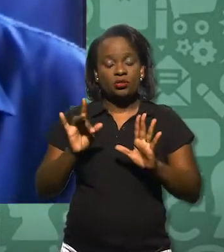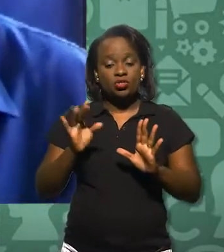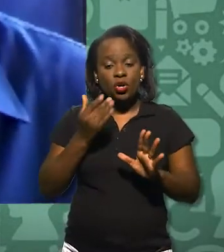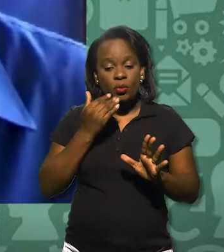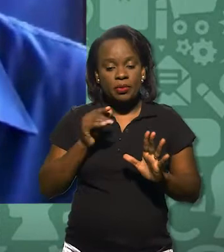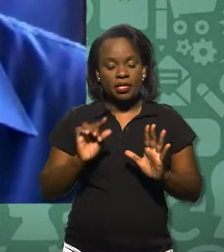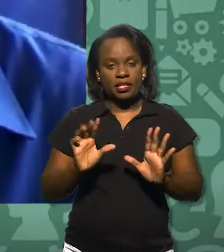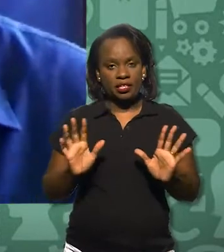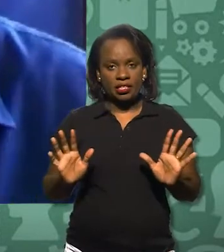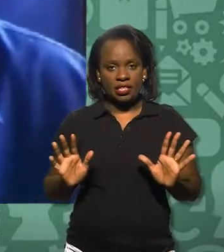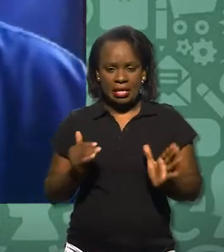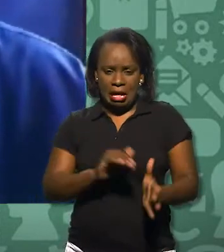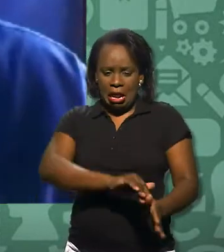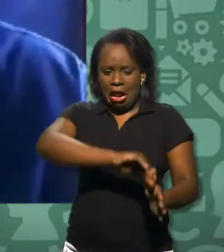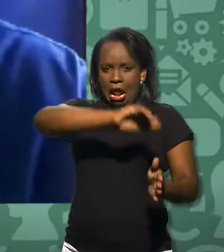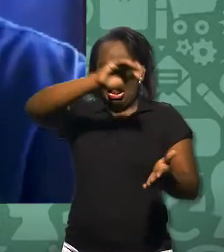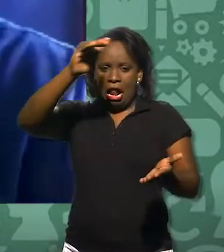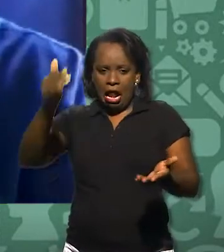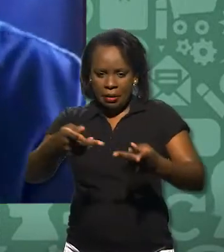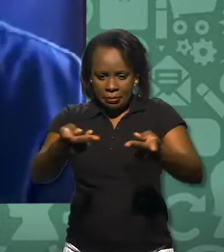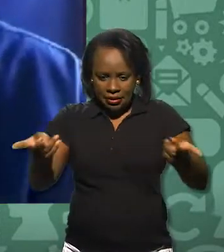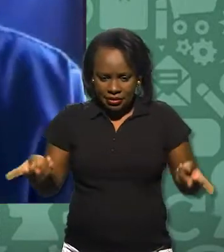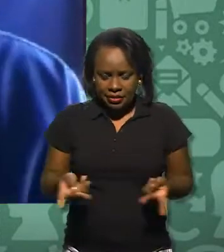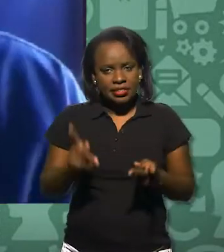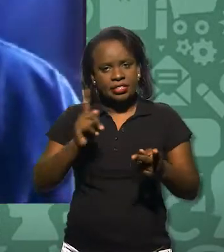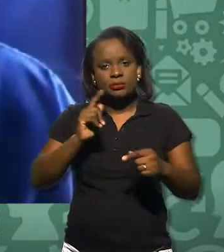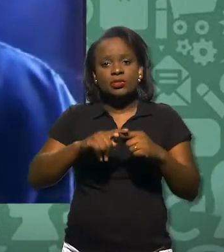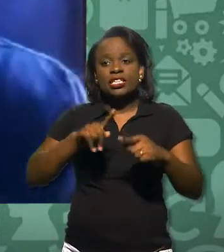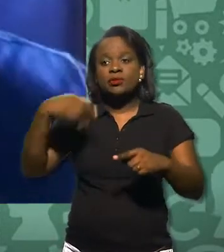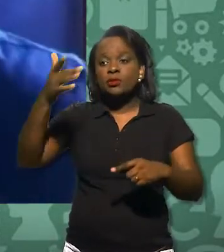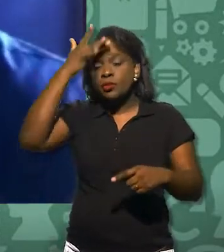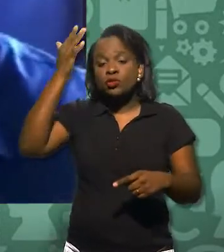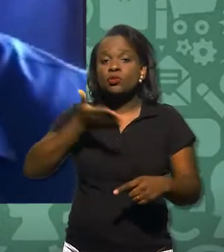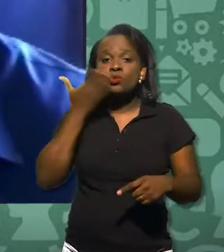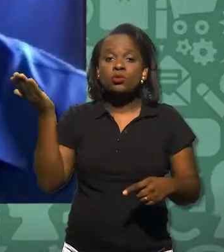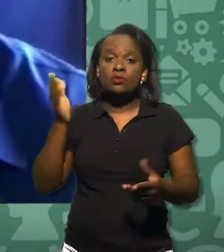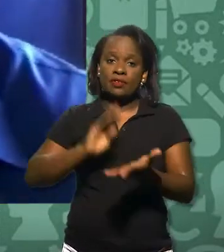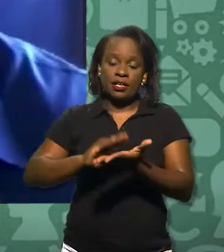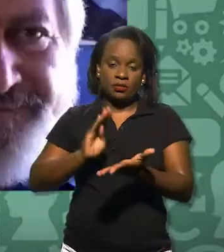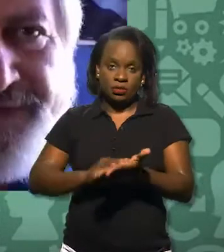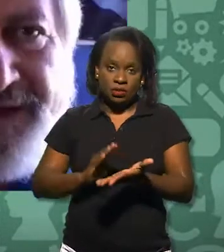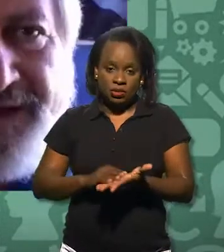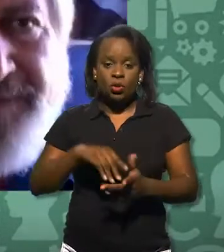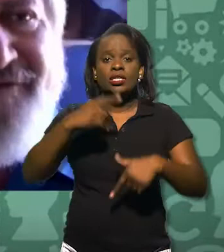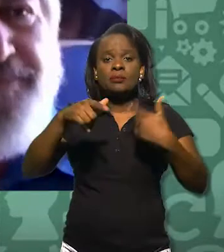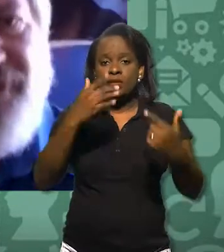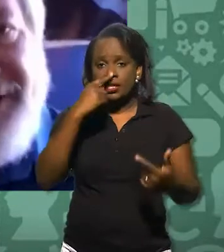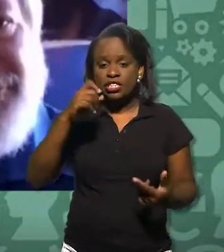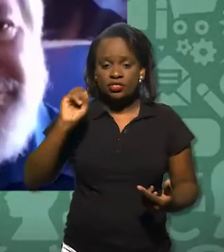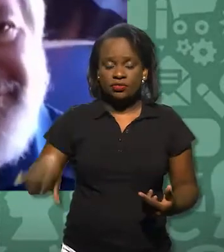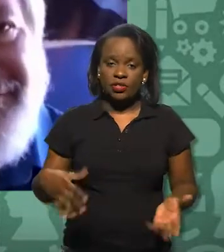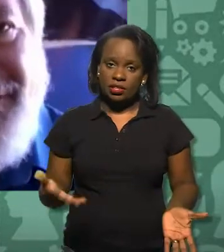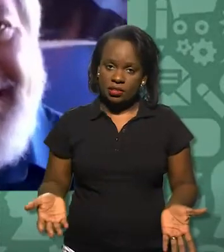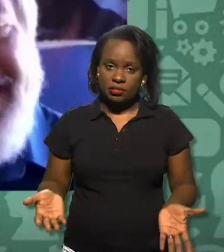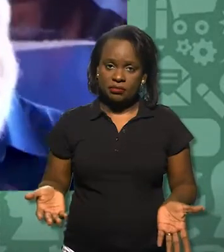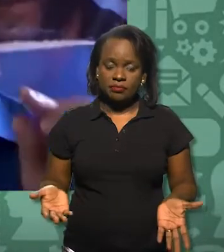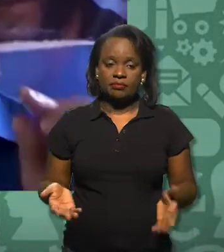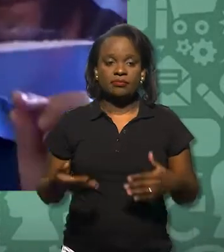só bota que eu vou comer. Não enche o meu prato, porque vai faltar para outros, que depois vai para o lixo.